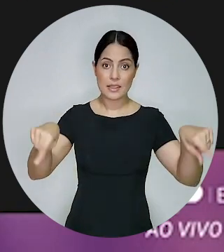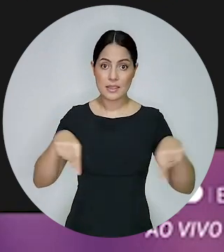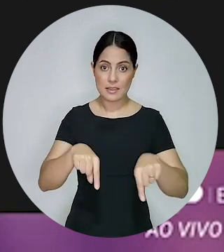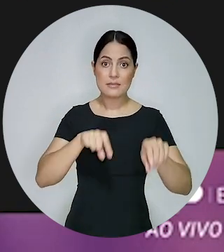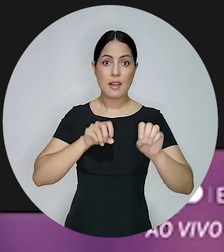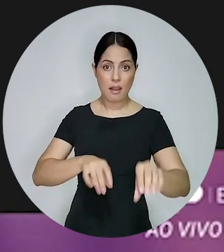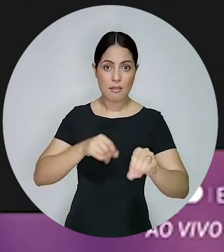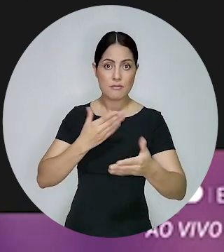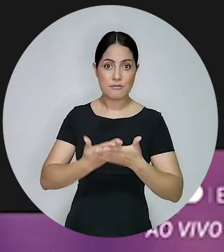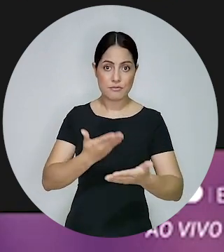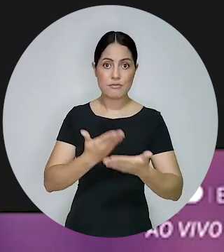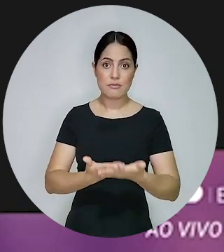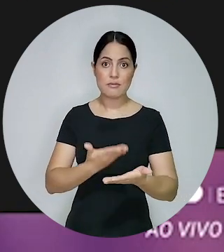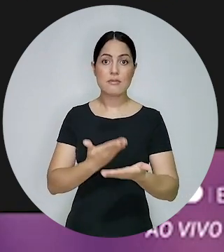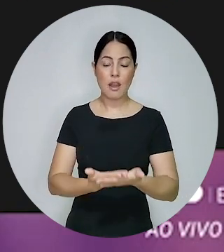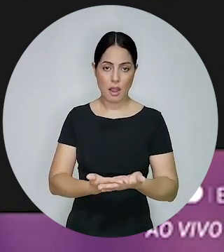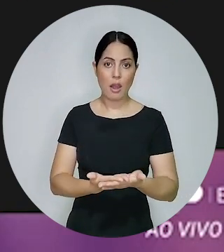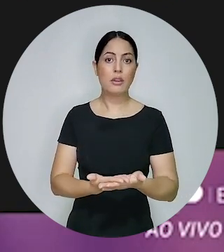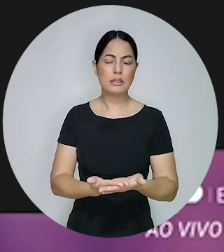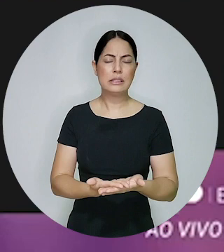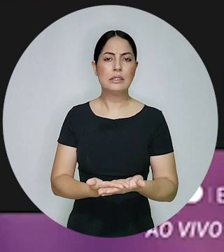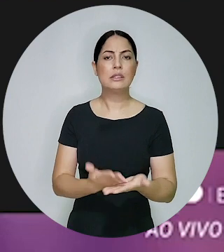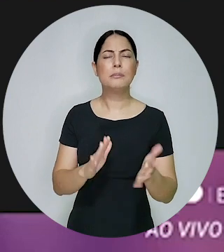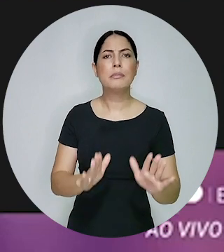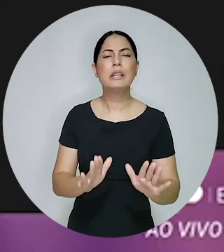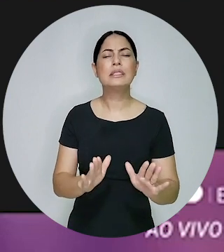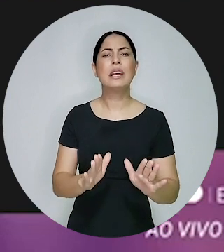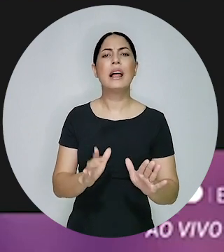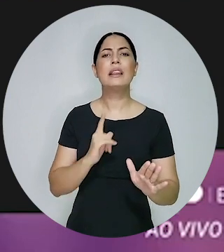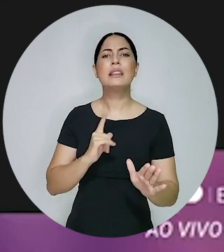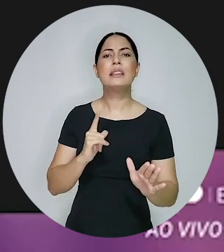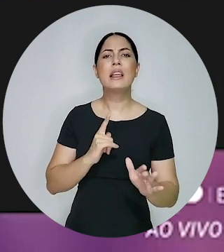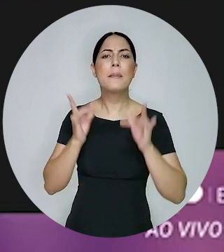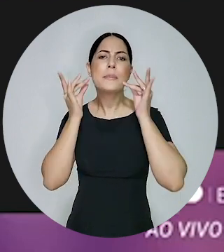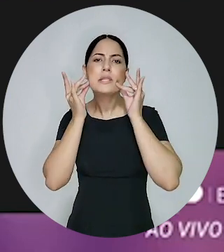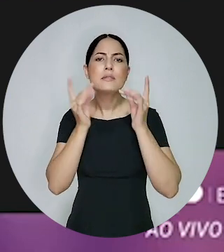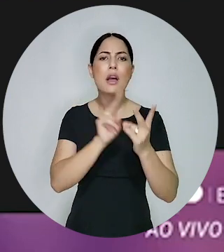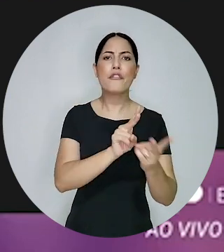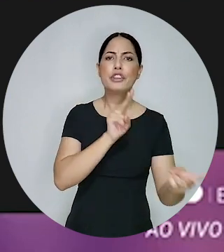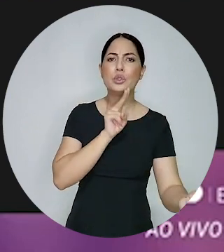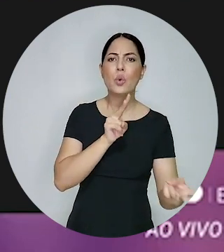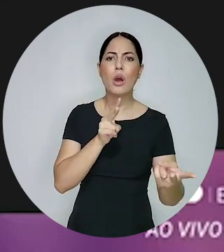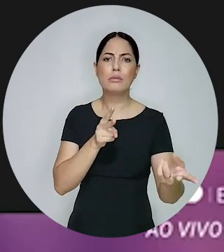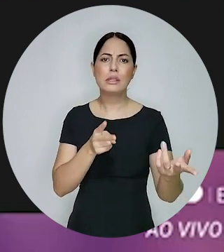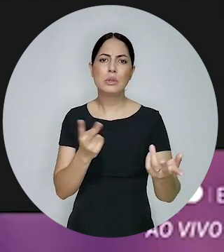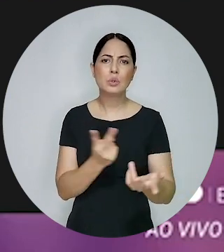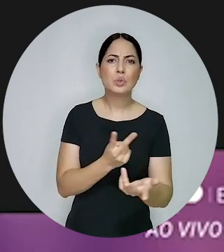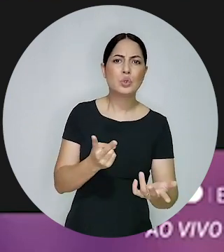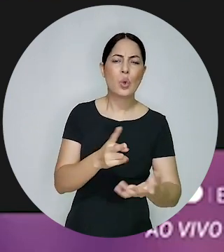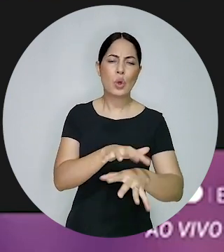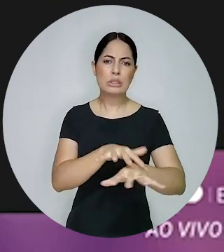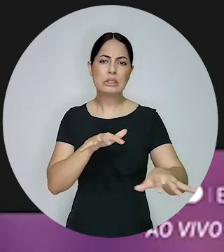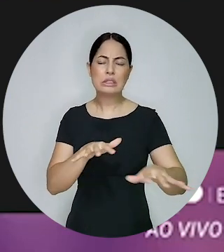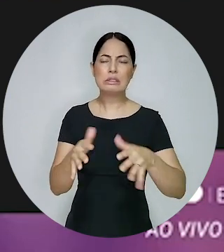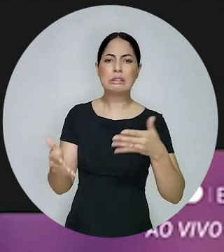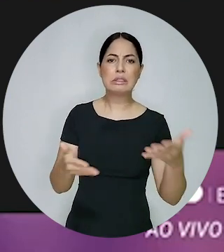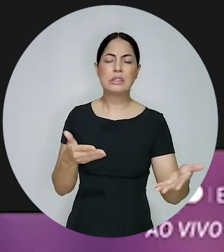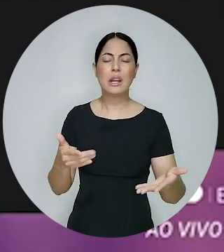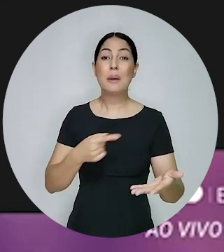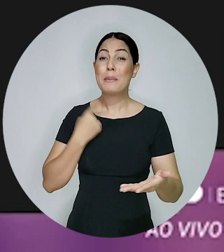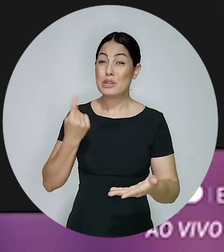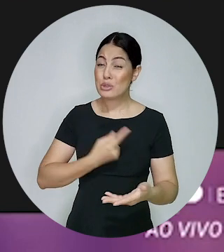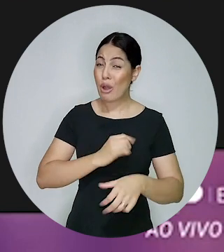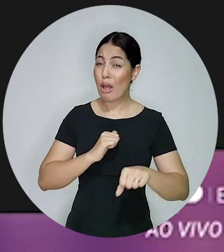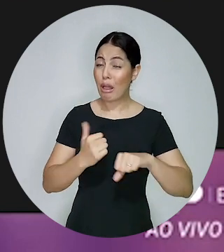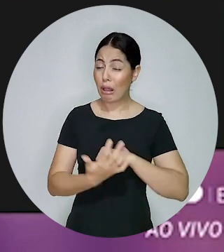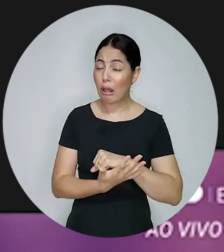modalidade para o ensino em sala de aula híbrida, que a gente vai conversar um pouquinho, mas o fato é que a gente